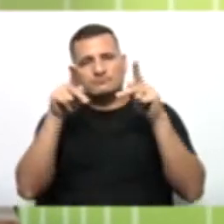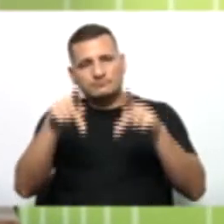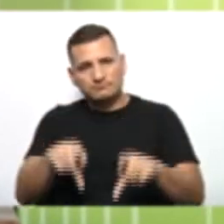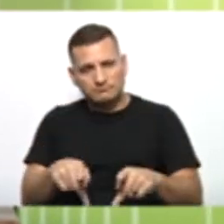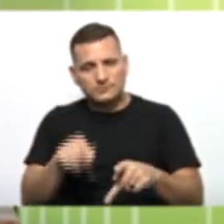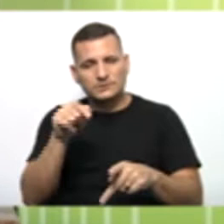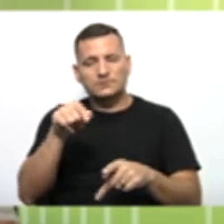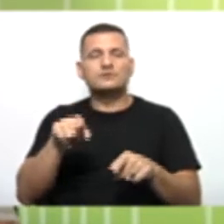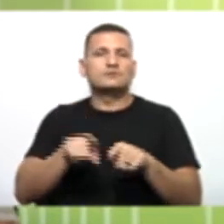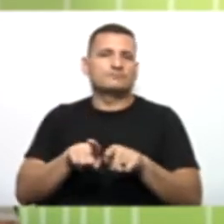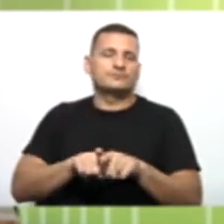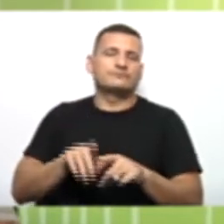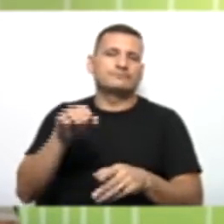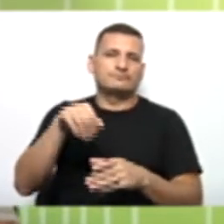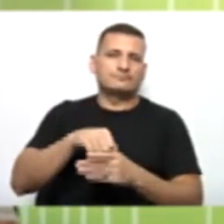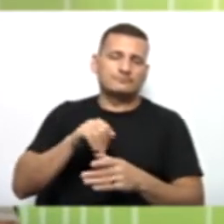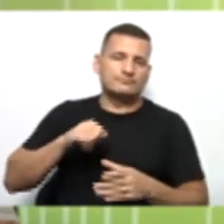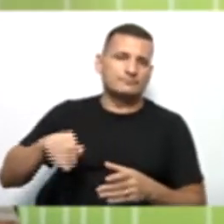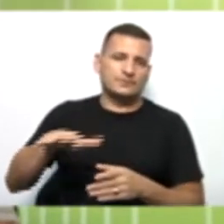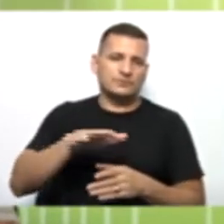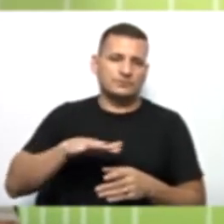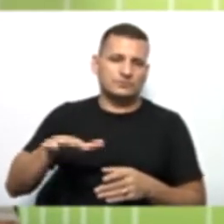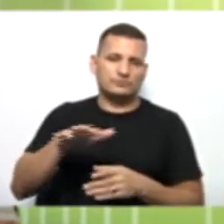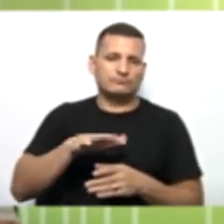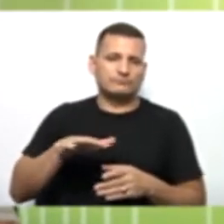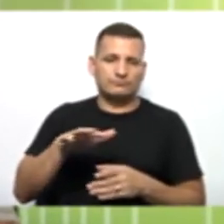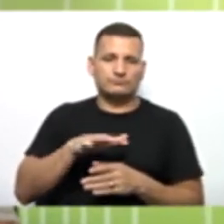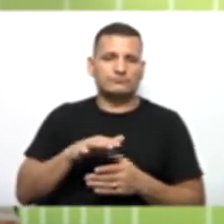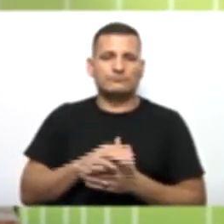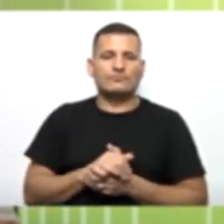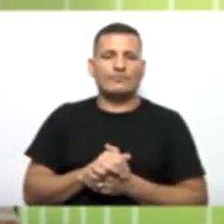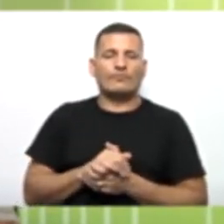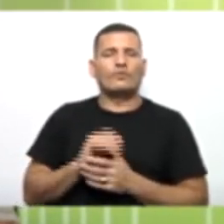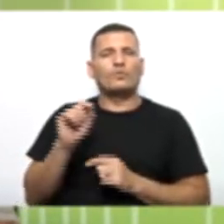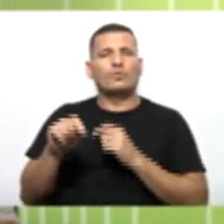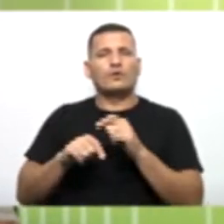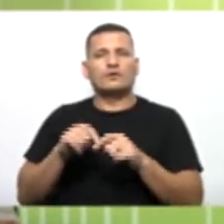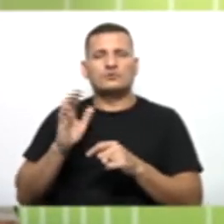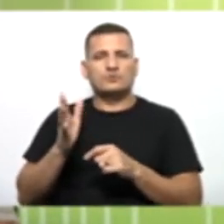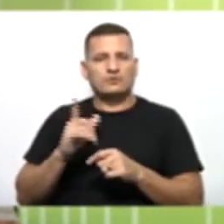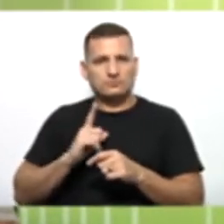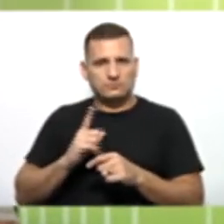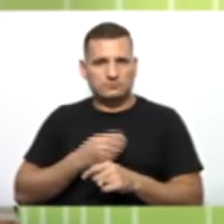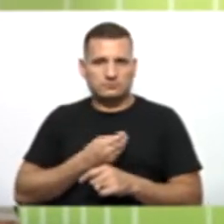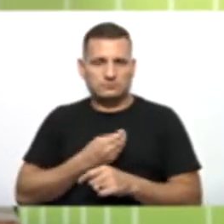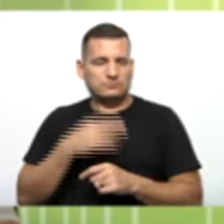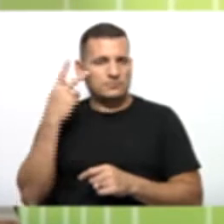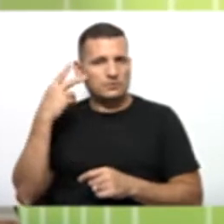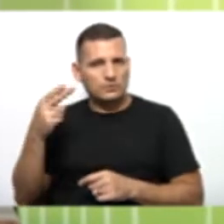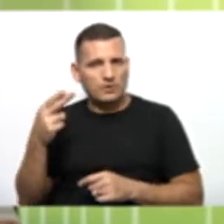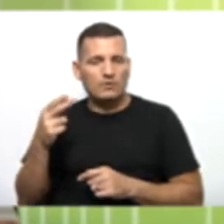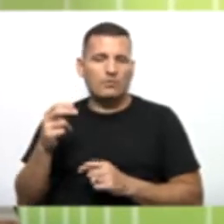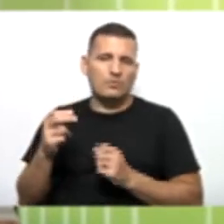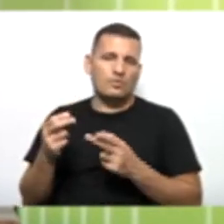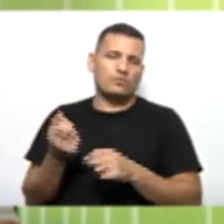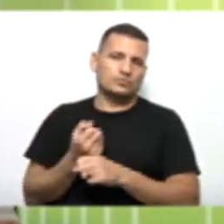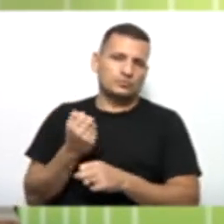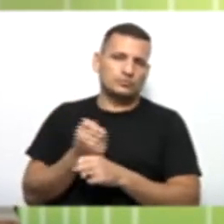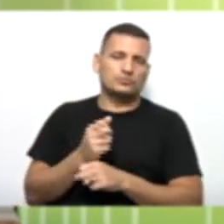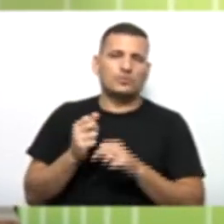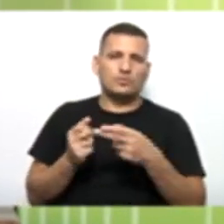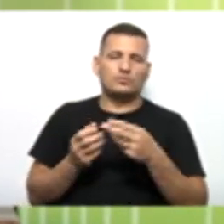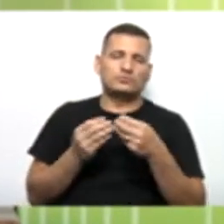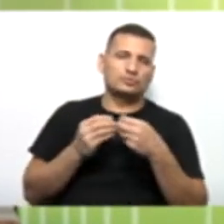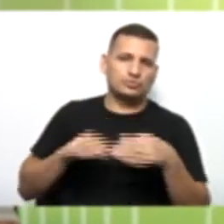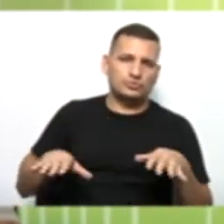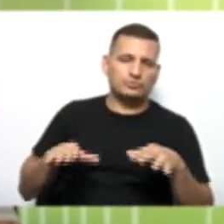ambiente. Aquilo que já existe naturalmente, aquilo que foi alterado, construído ou foi destruído pelo homem. Podemos ter, por exemplo, o